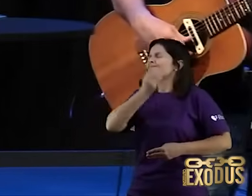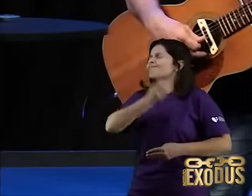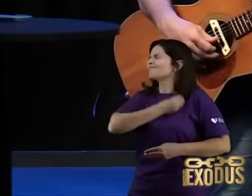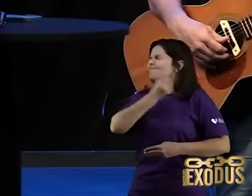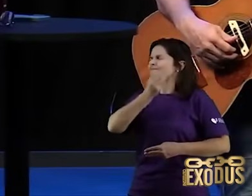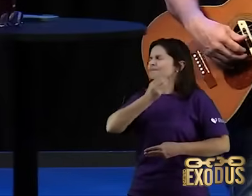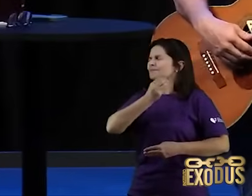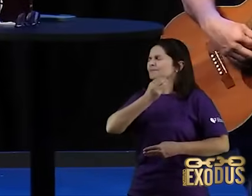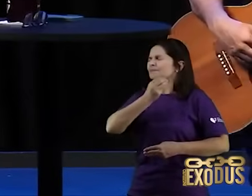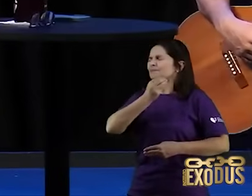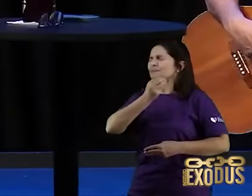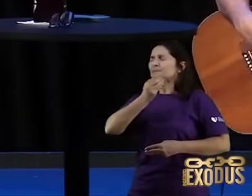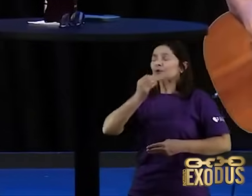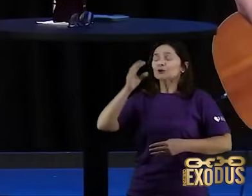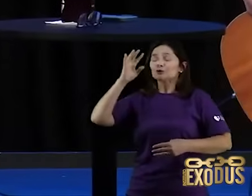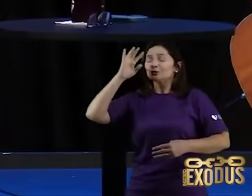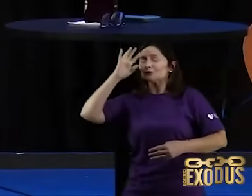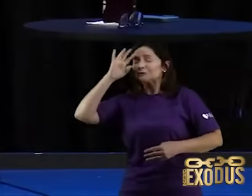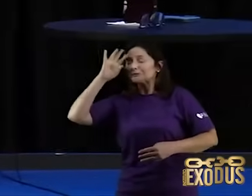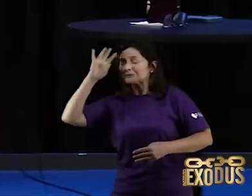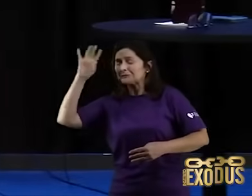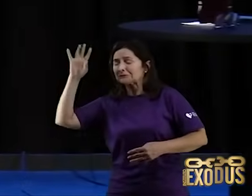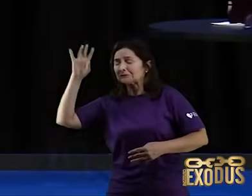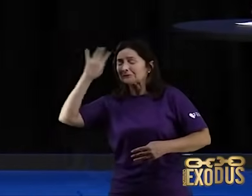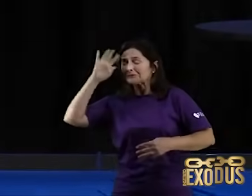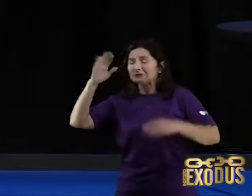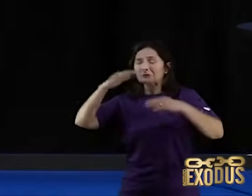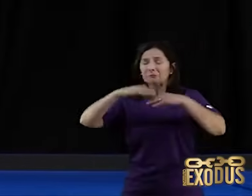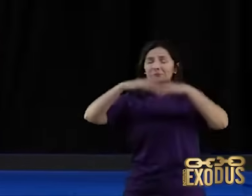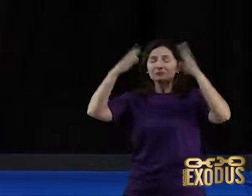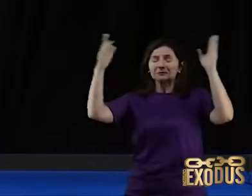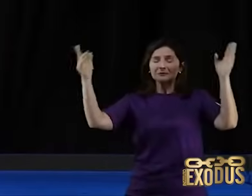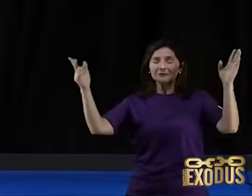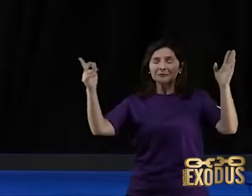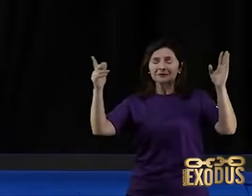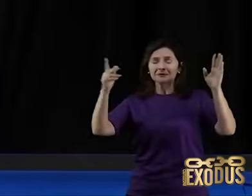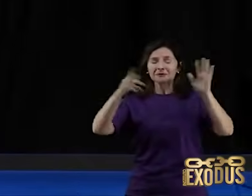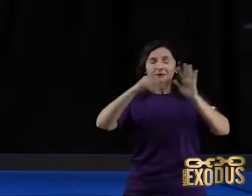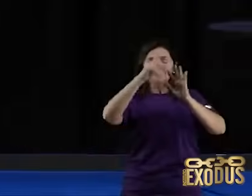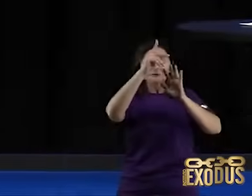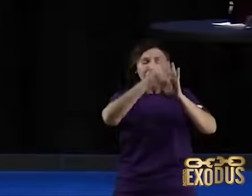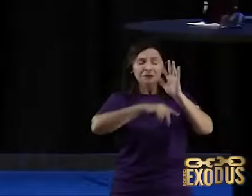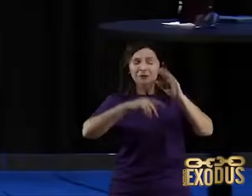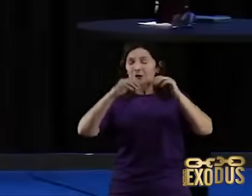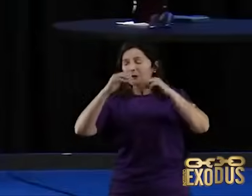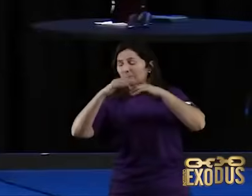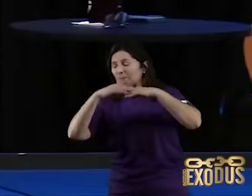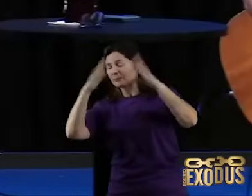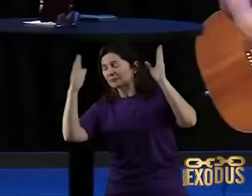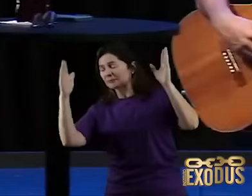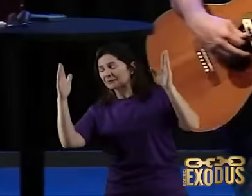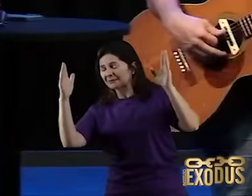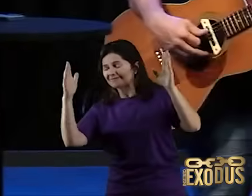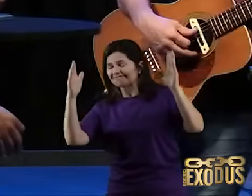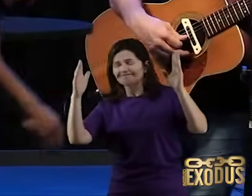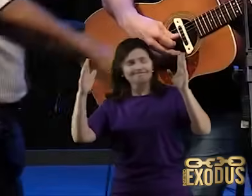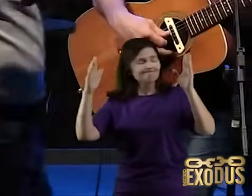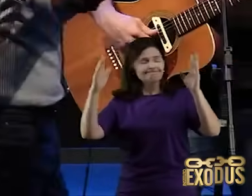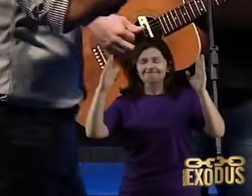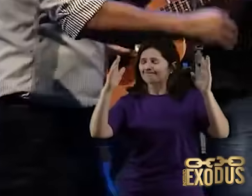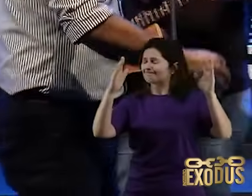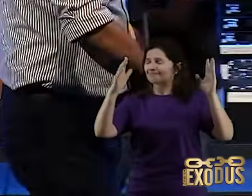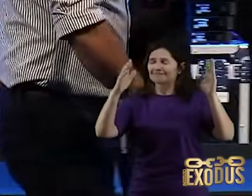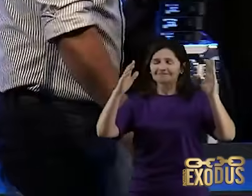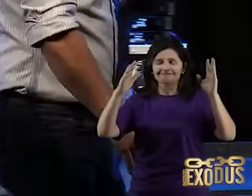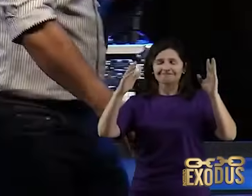sejam Roubados não deixe que nossos projetos sejam aniquilados desviados distorcidos